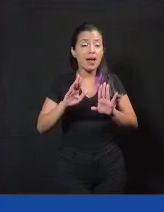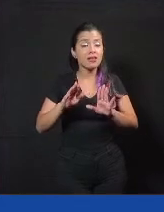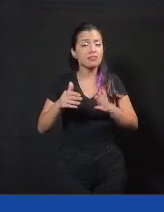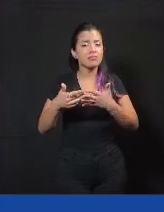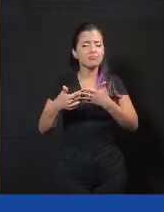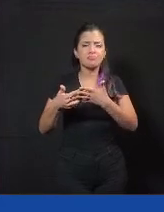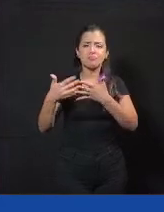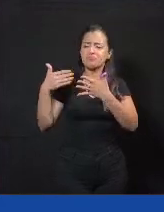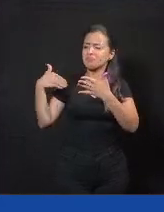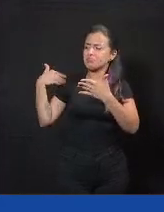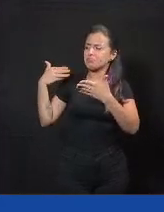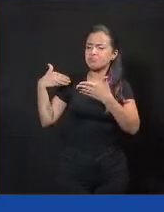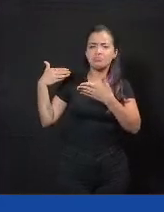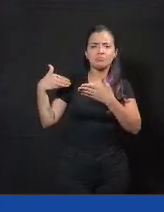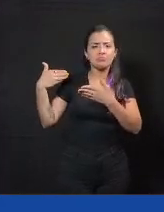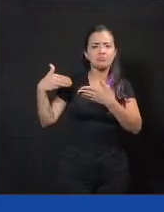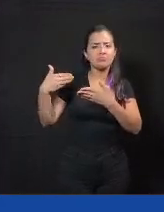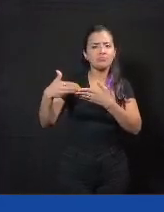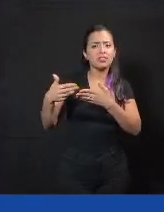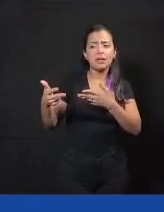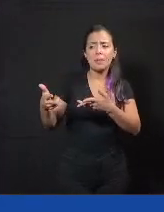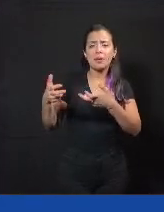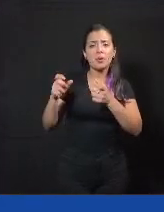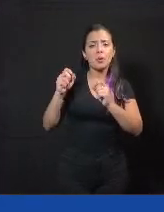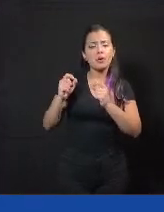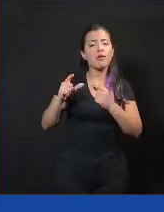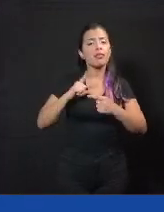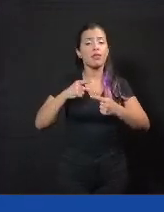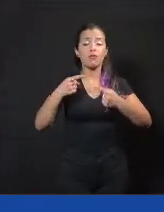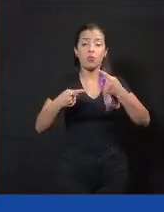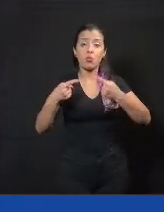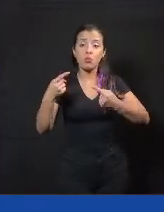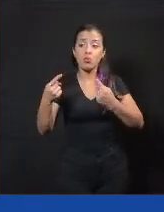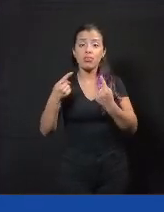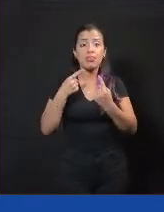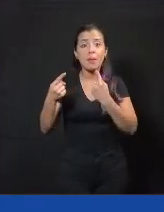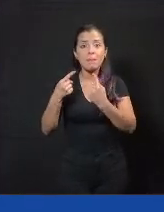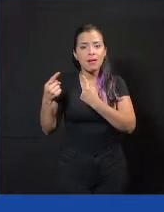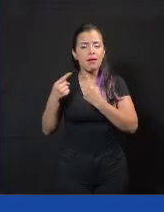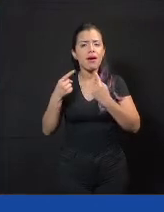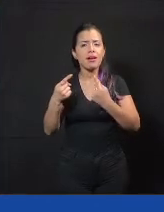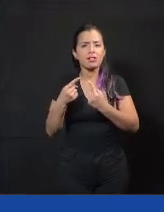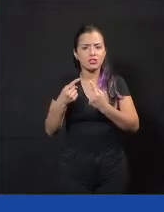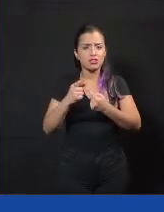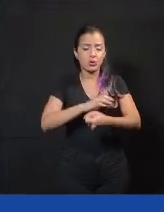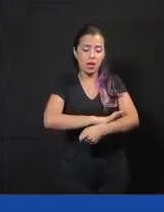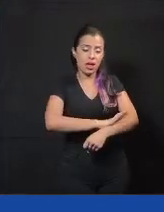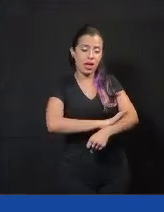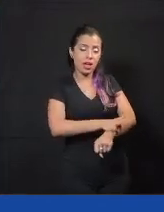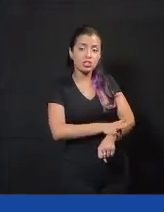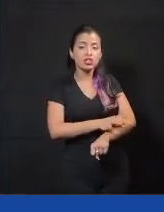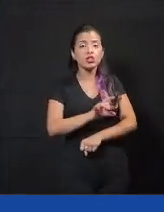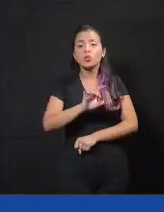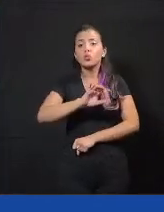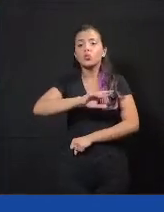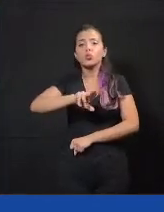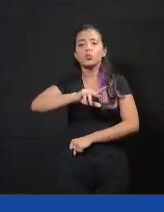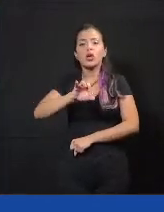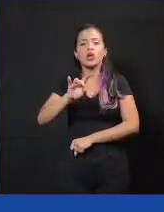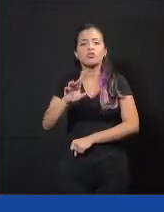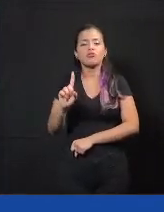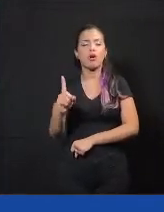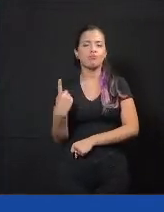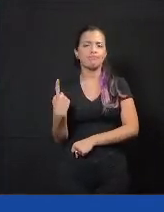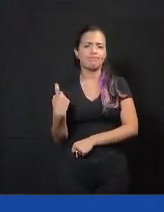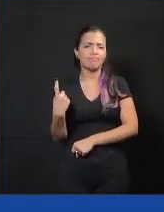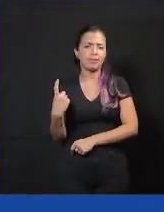dessas últimas décadas, o debate tem caminhado no sentido de ver o racismo não apenas como atitudes pessoais, individuais,